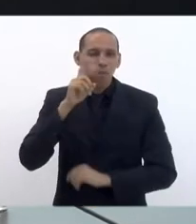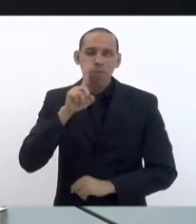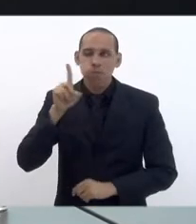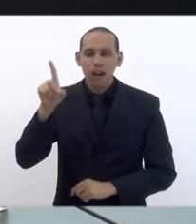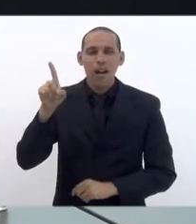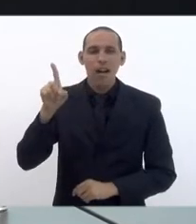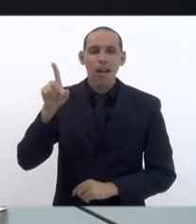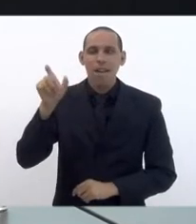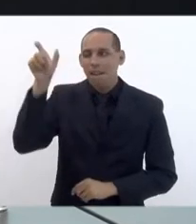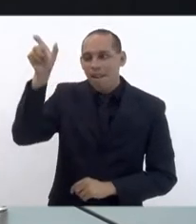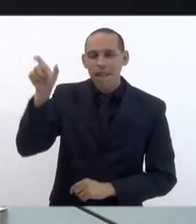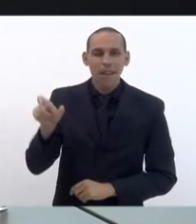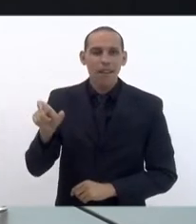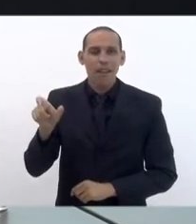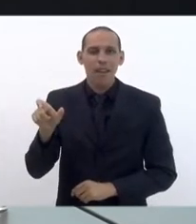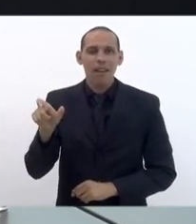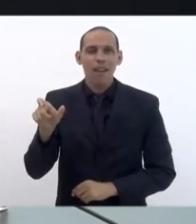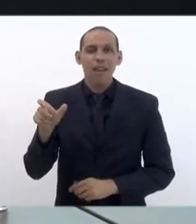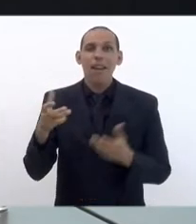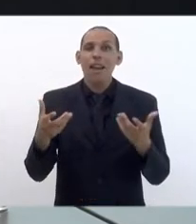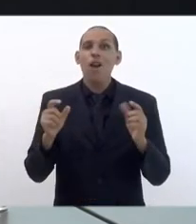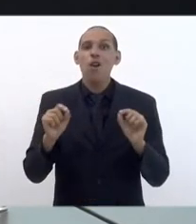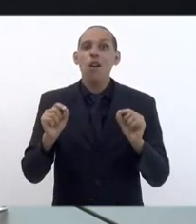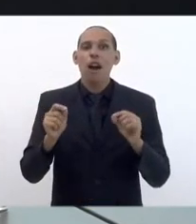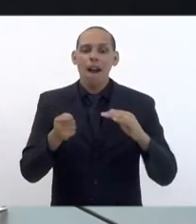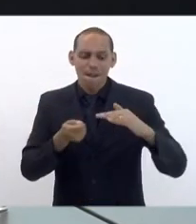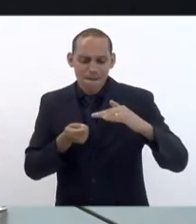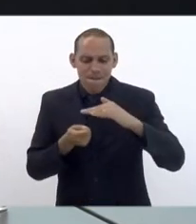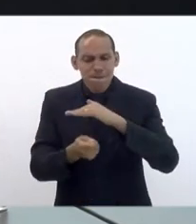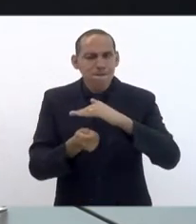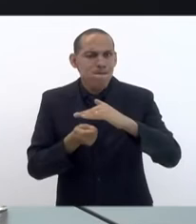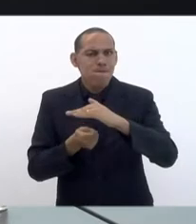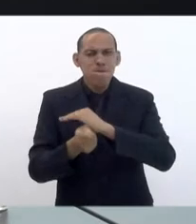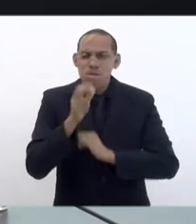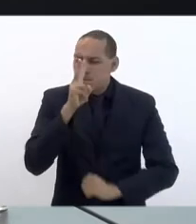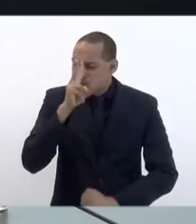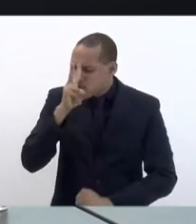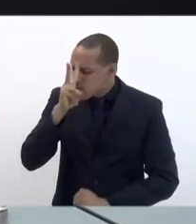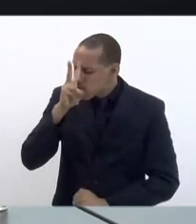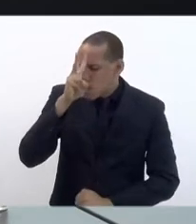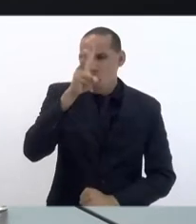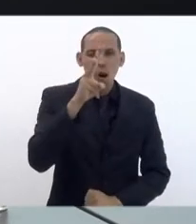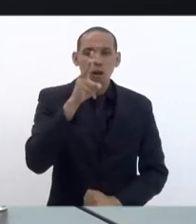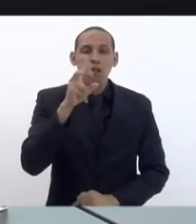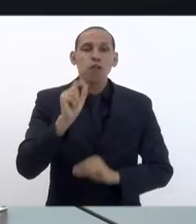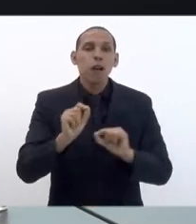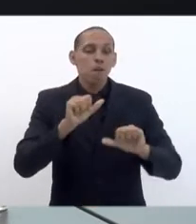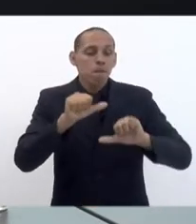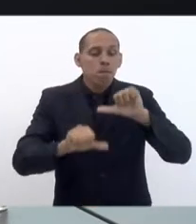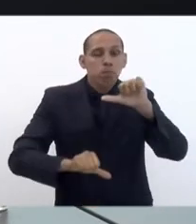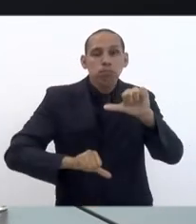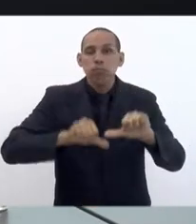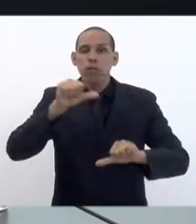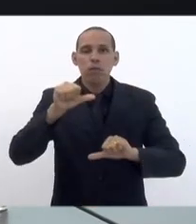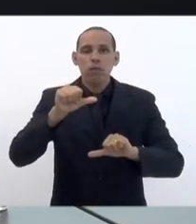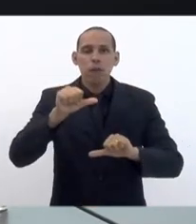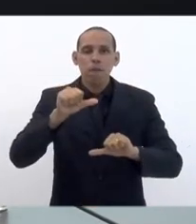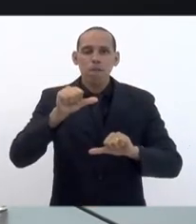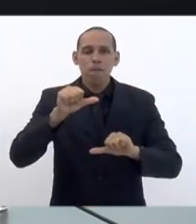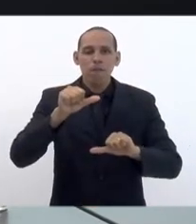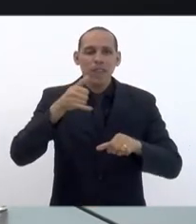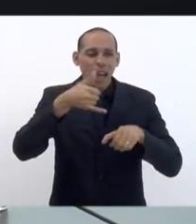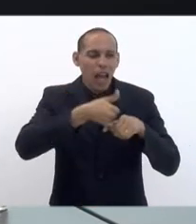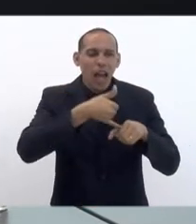opção por investimento brutal para mudar as formas de abastecimento no posto de